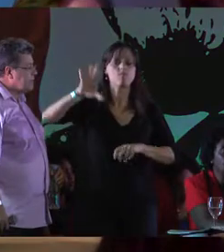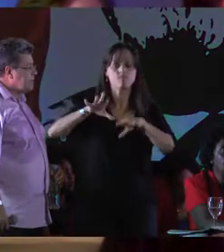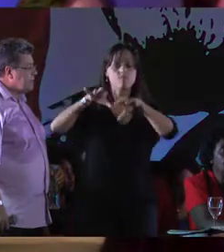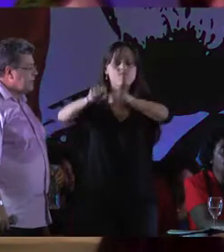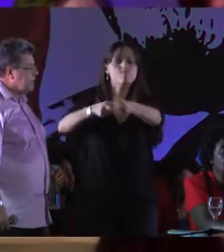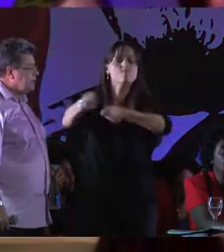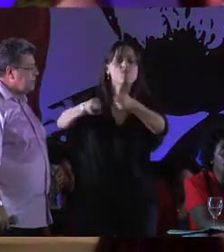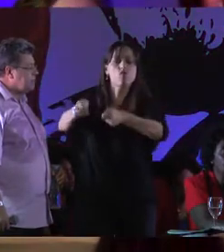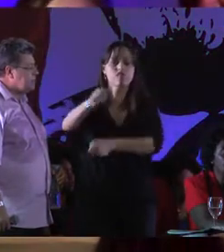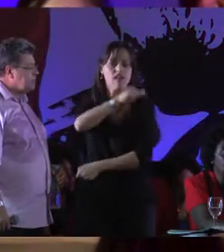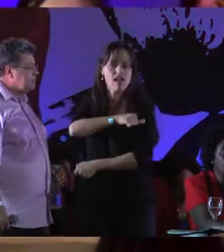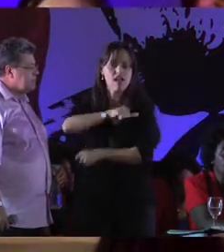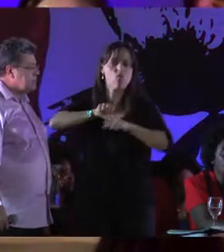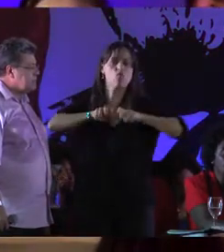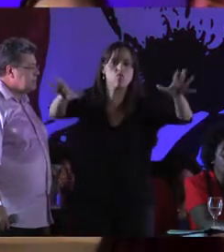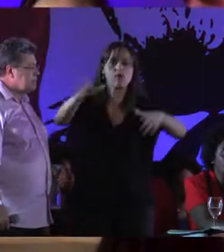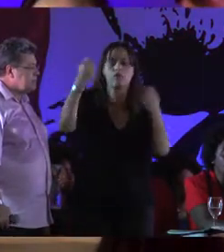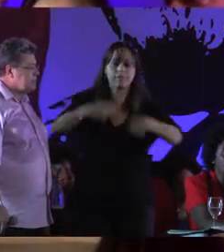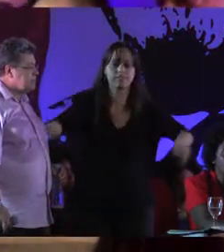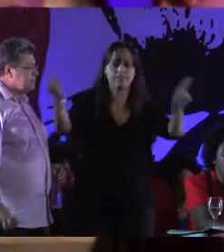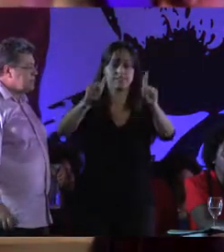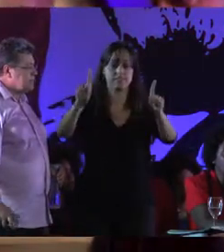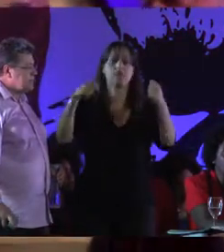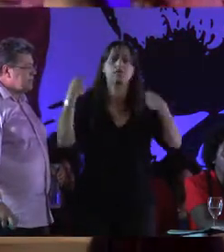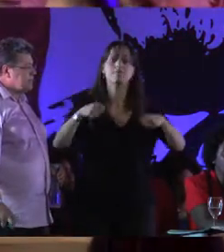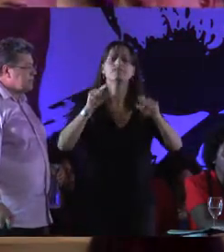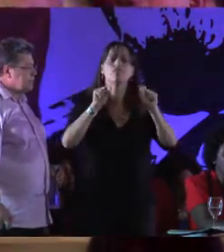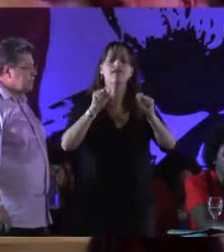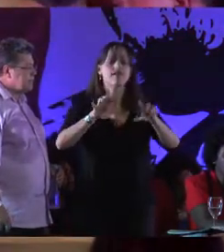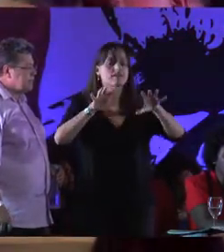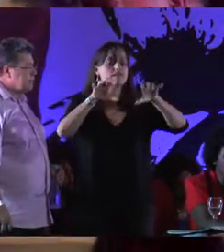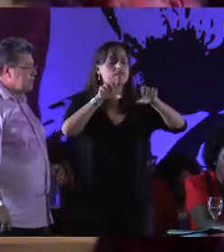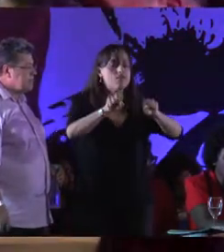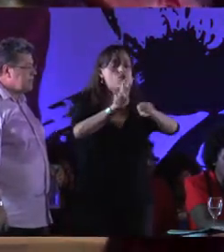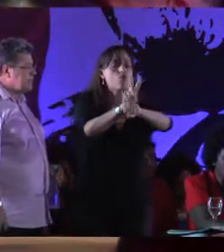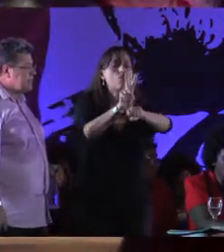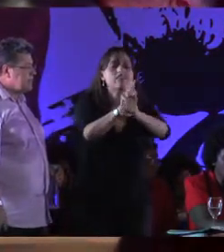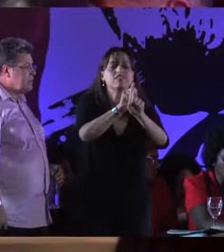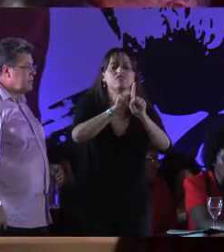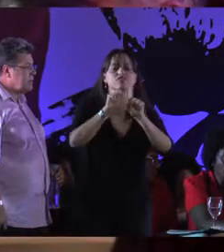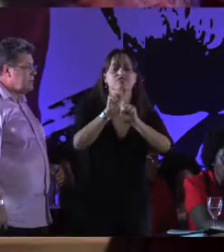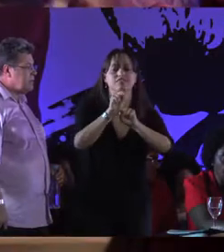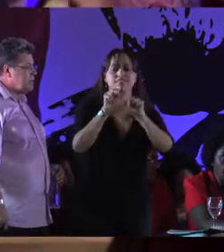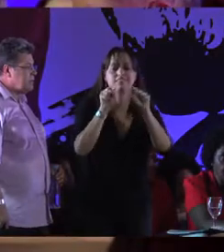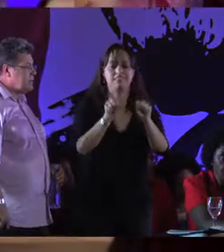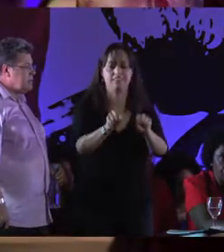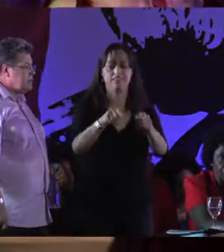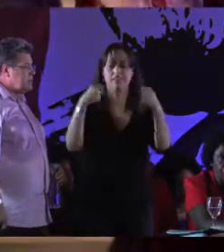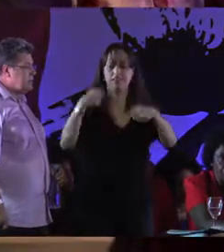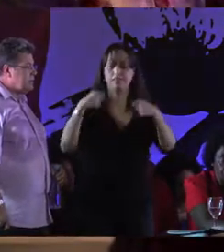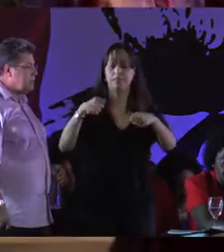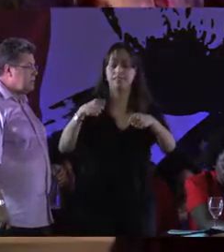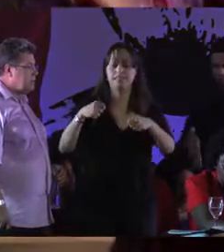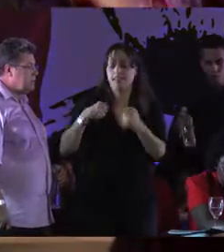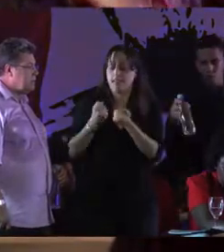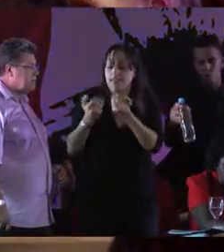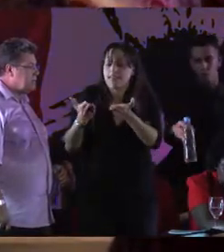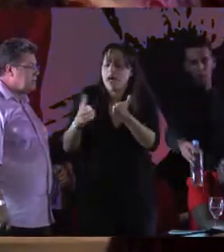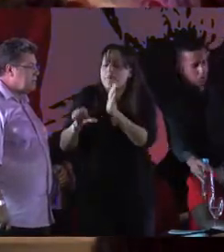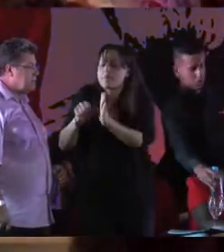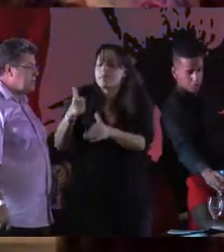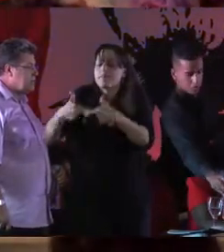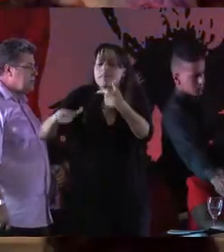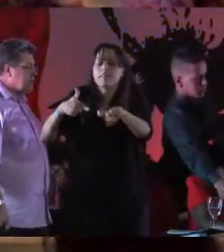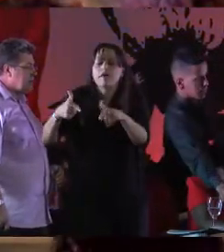intervenção social. O que o Brasil precisa é de política de primeiro emprego para a juventude. O que o Brasil